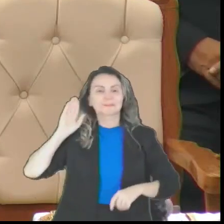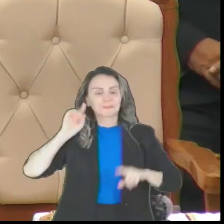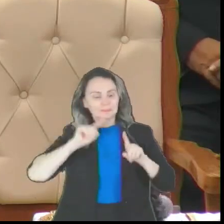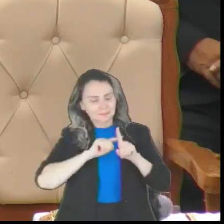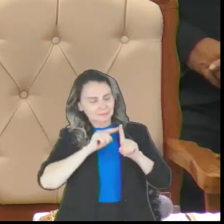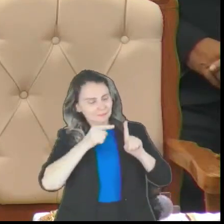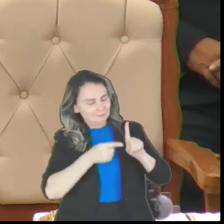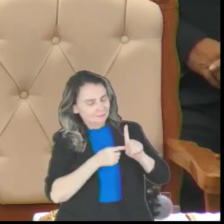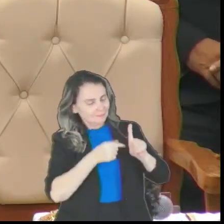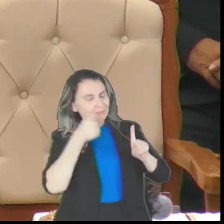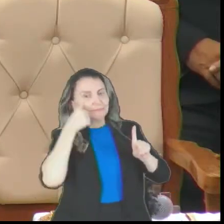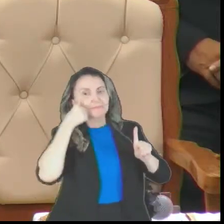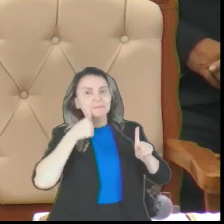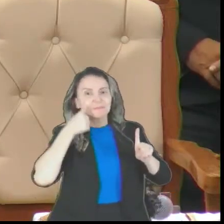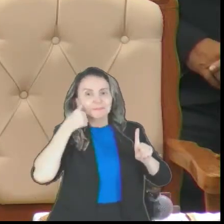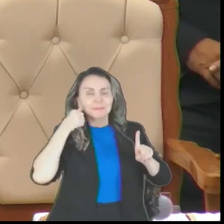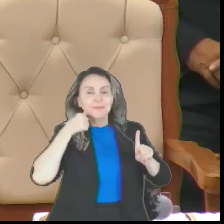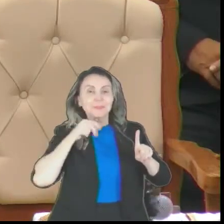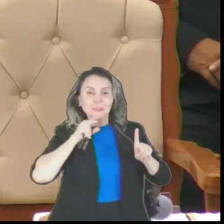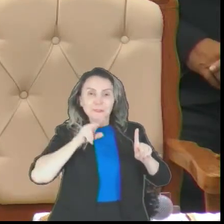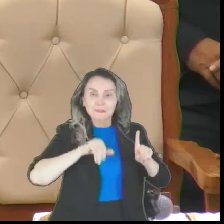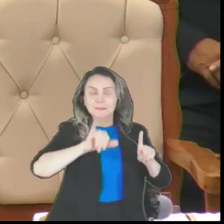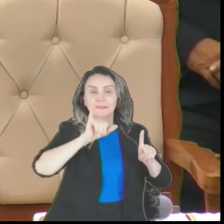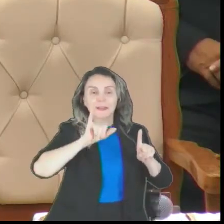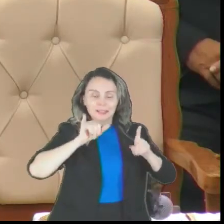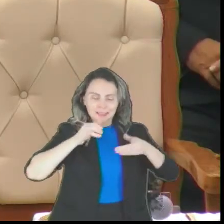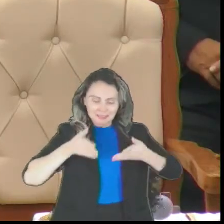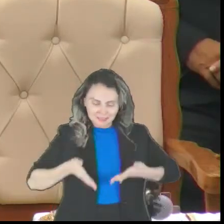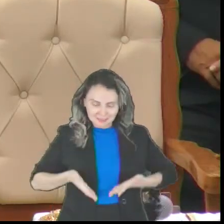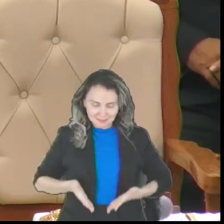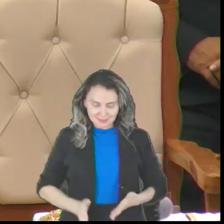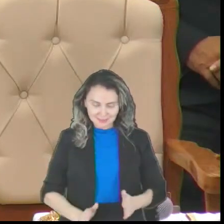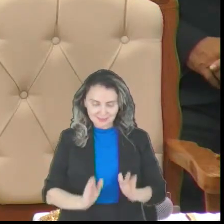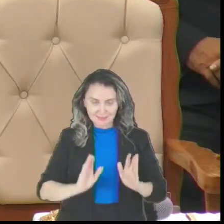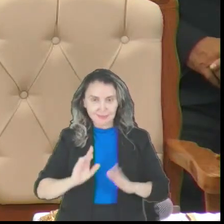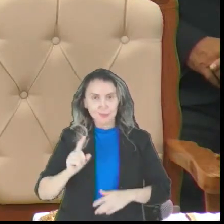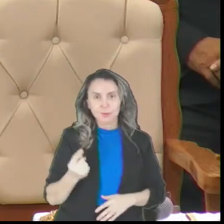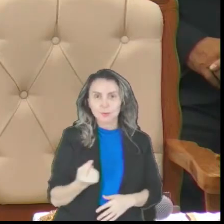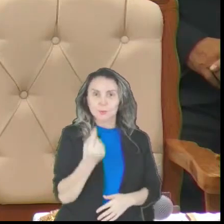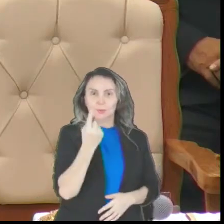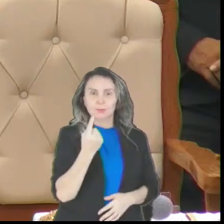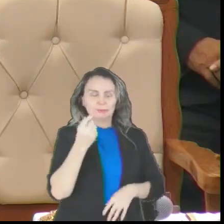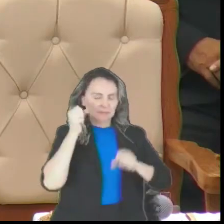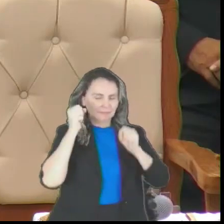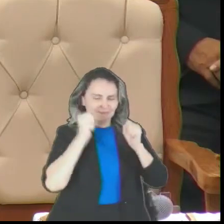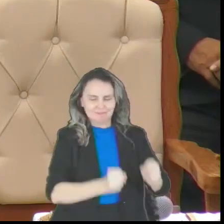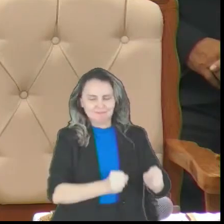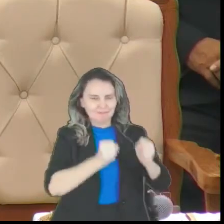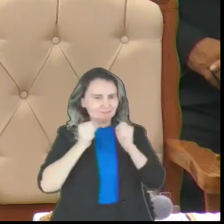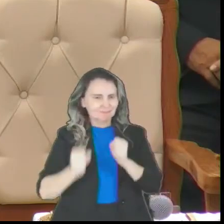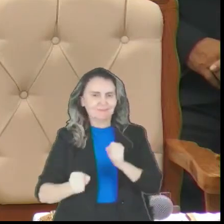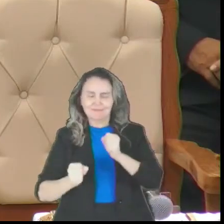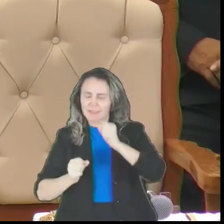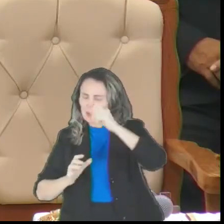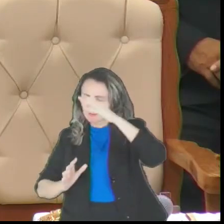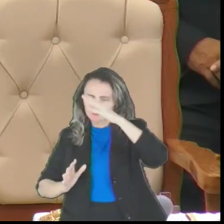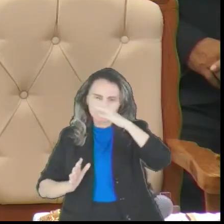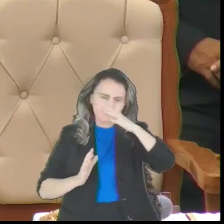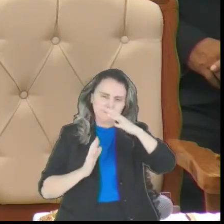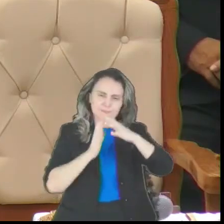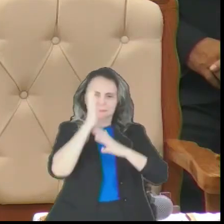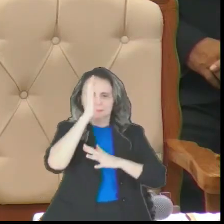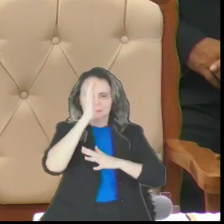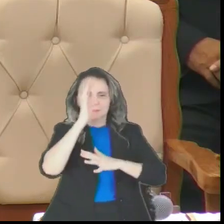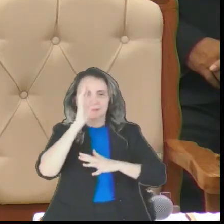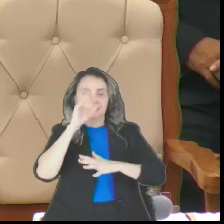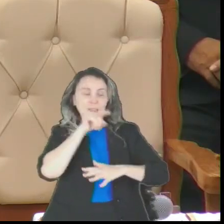geração adâmica, vai nascer um que é mais poderoso do que todas as coisas. Ele vai esmagar a cabeça da